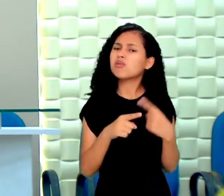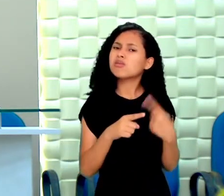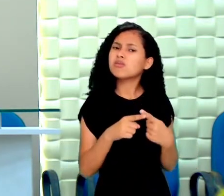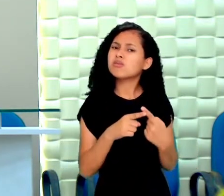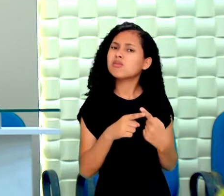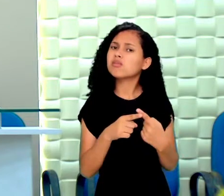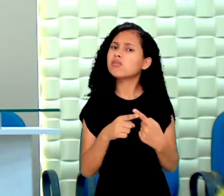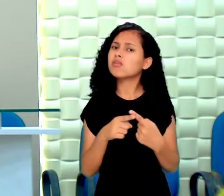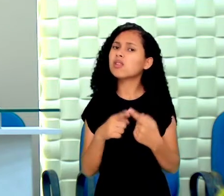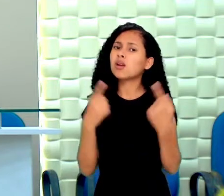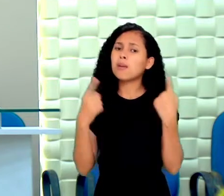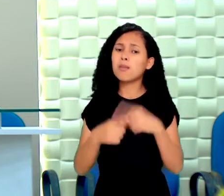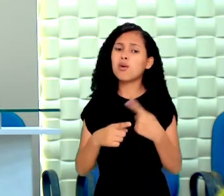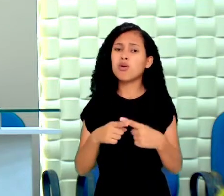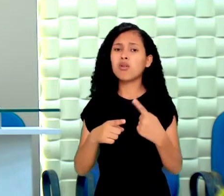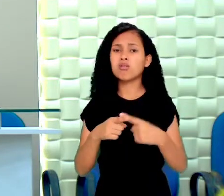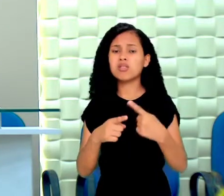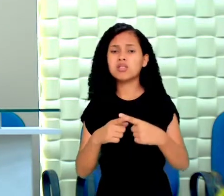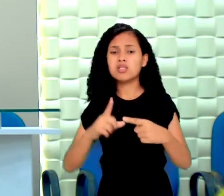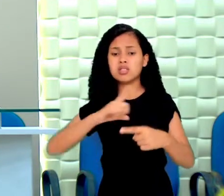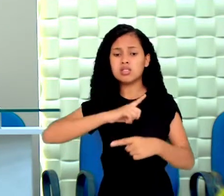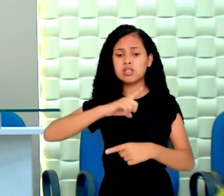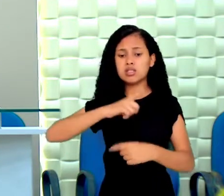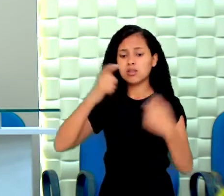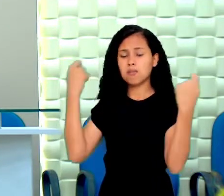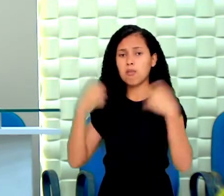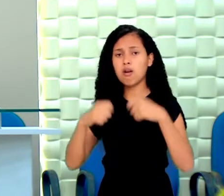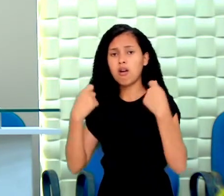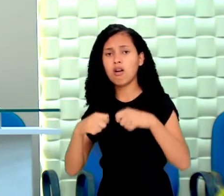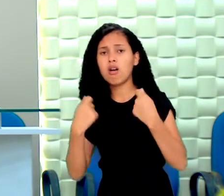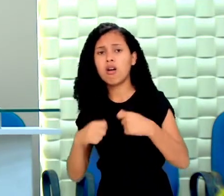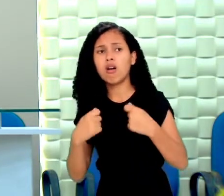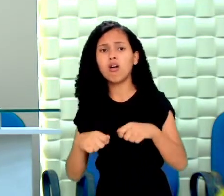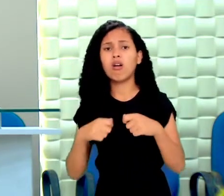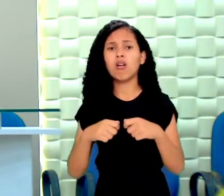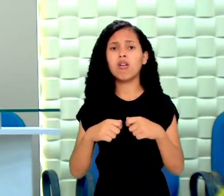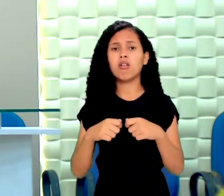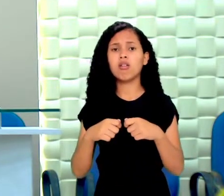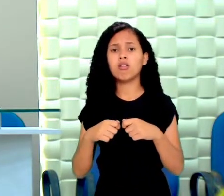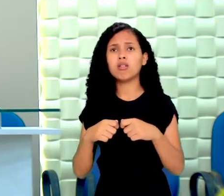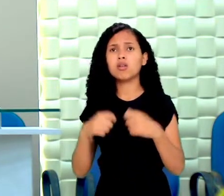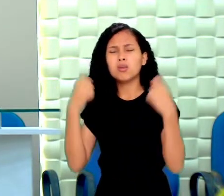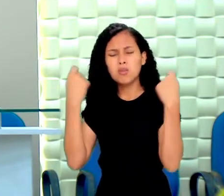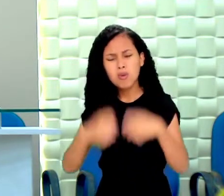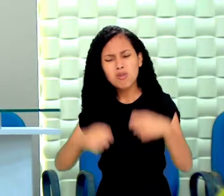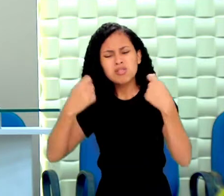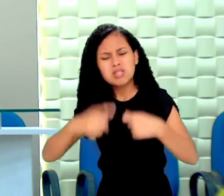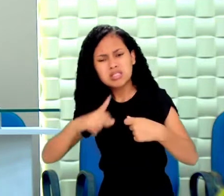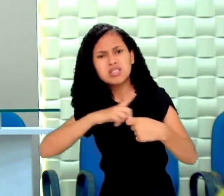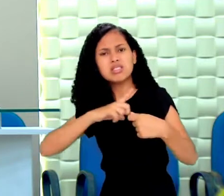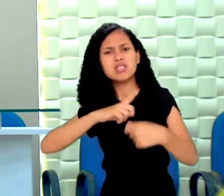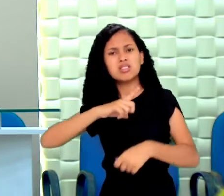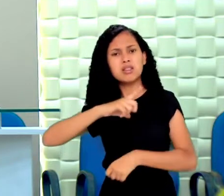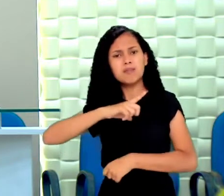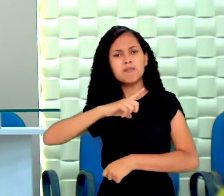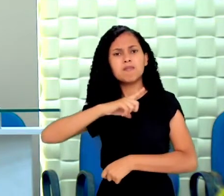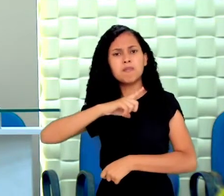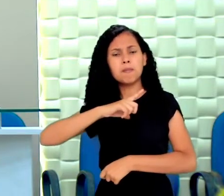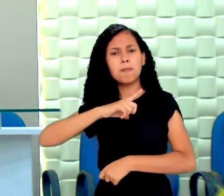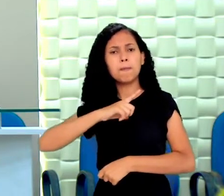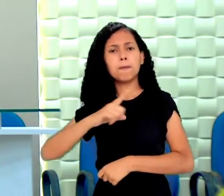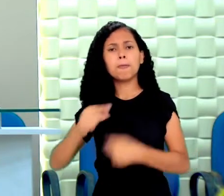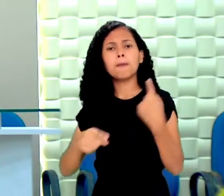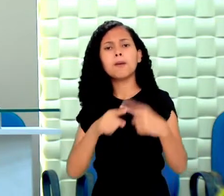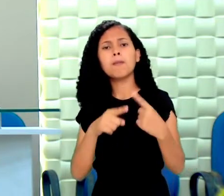necessário? Por que havia essa necessidade? Por que será que era absolutamente preciso? Por